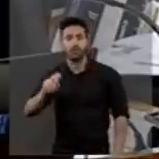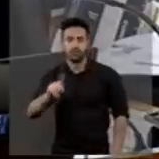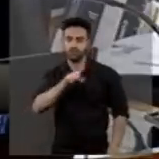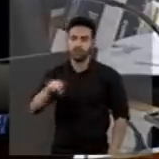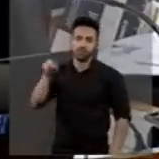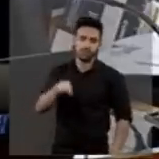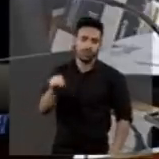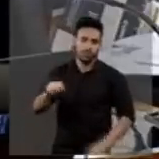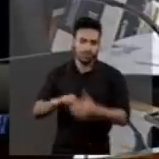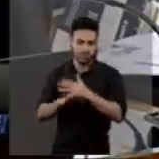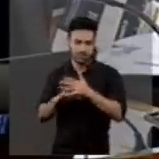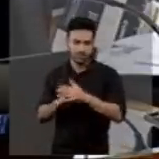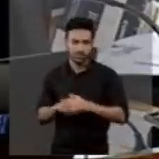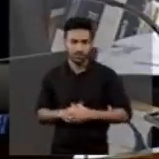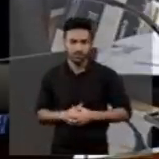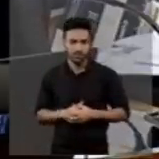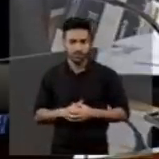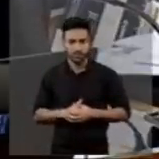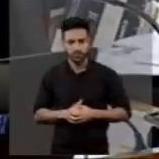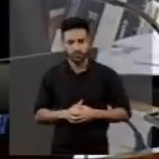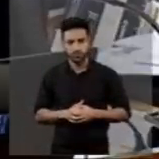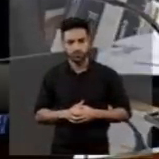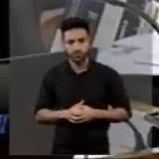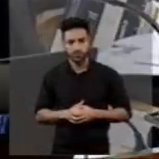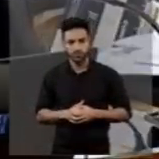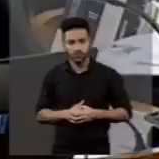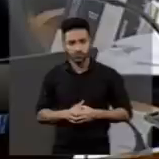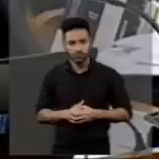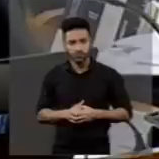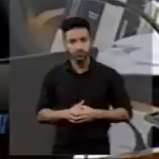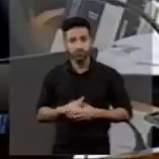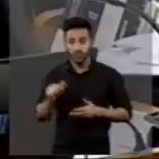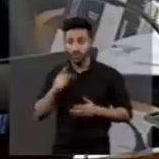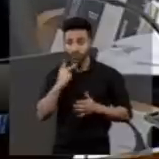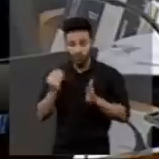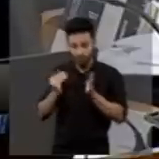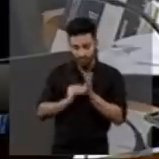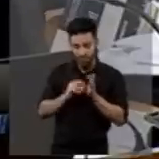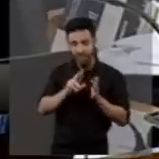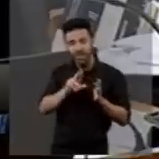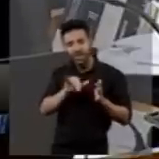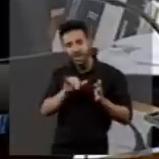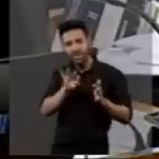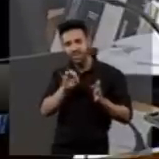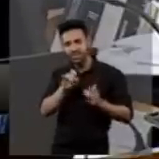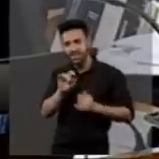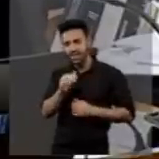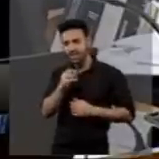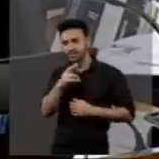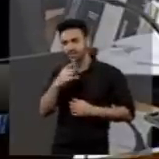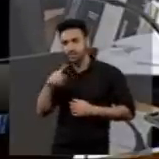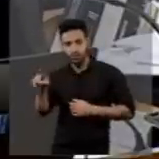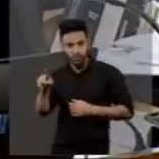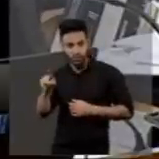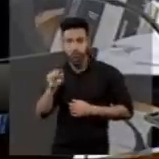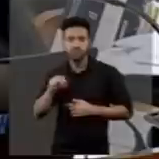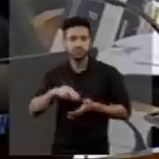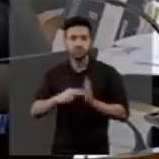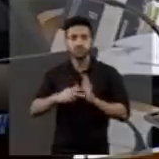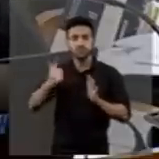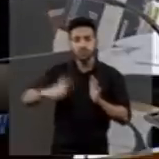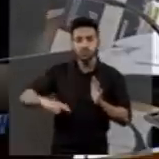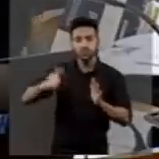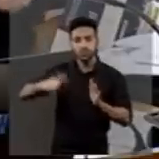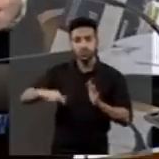obviamente, a consideração da reiteração, a reiteração da constituição de créditos tributários